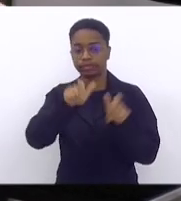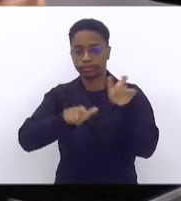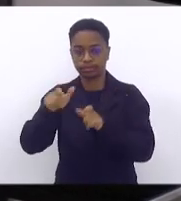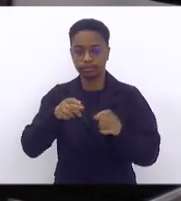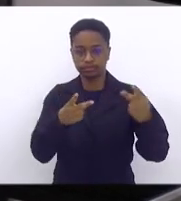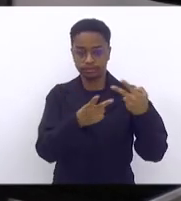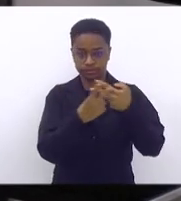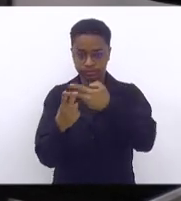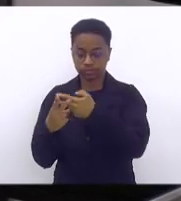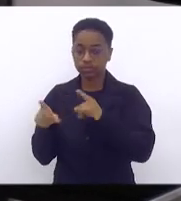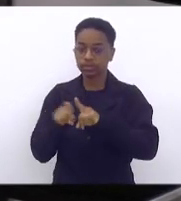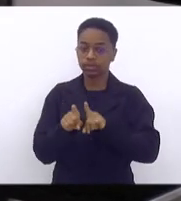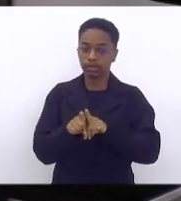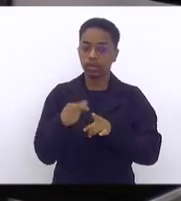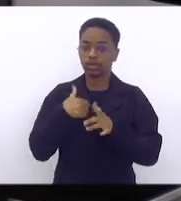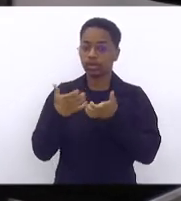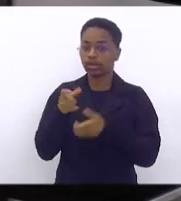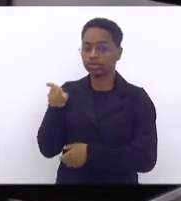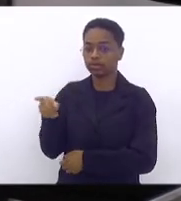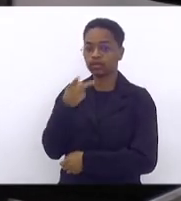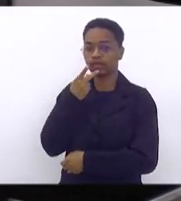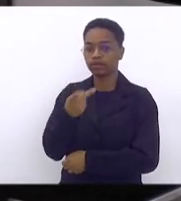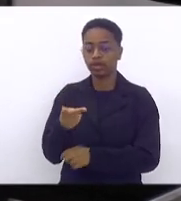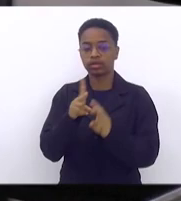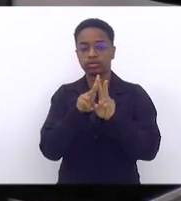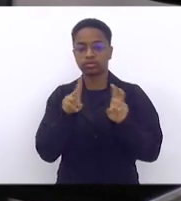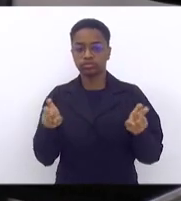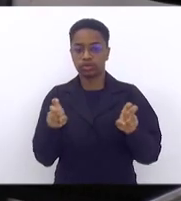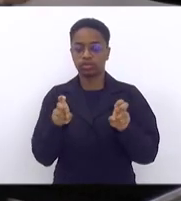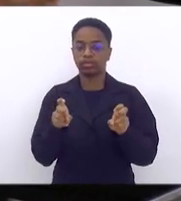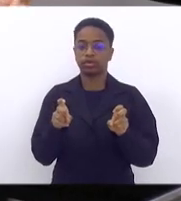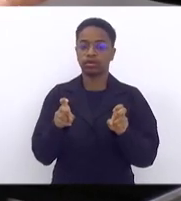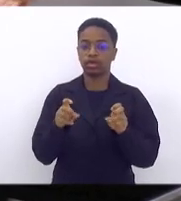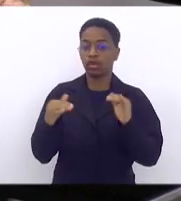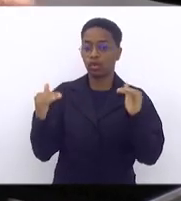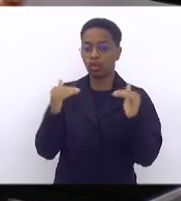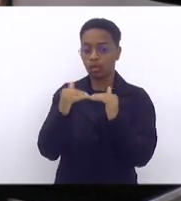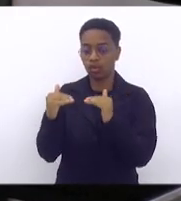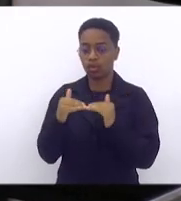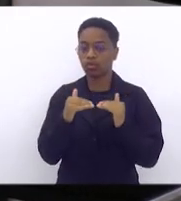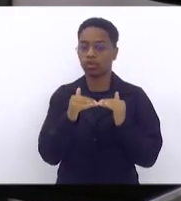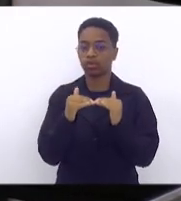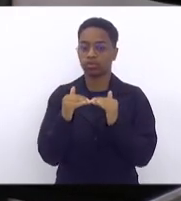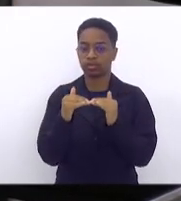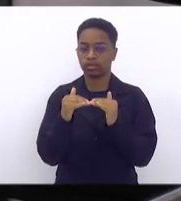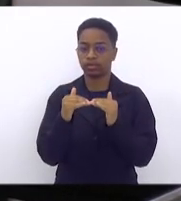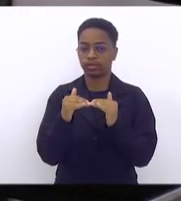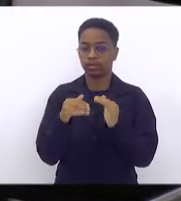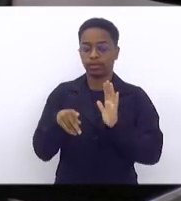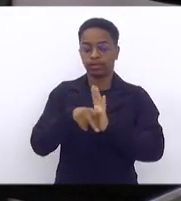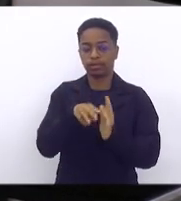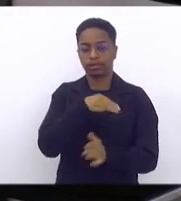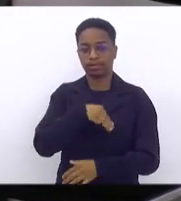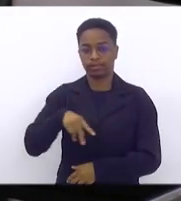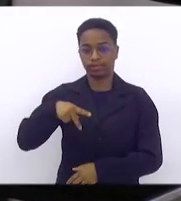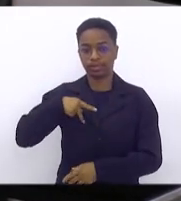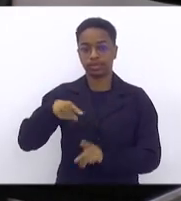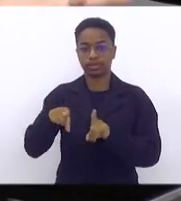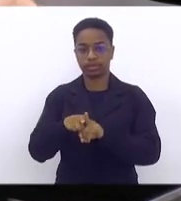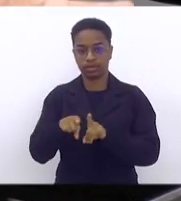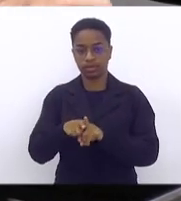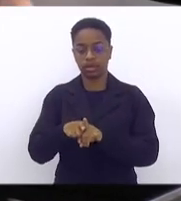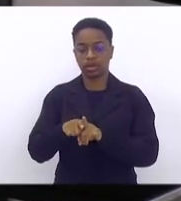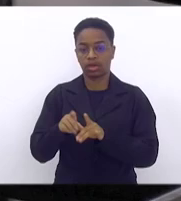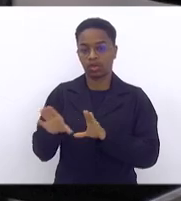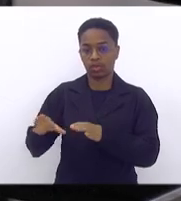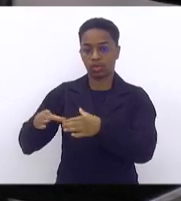falar sobre a chancela ou a concordância que Ministério Público e parte do